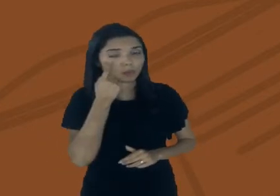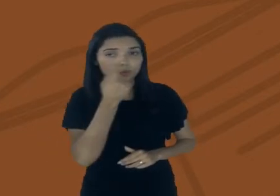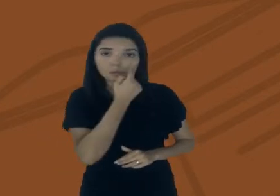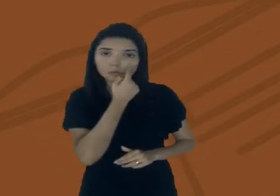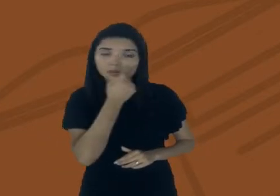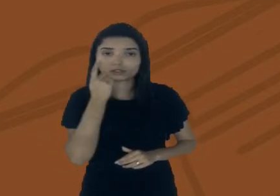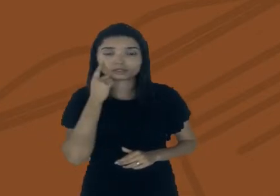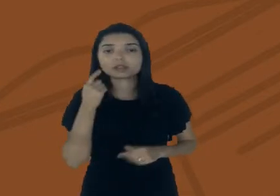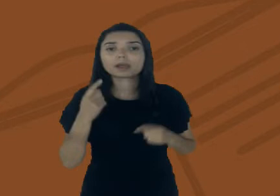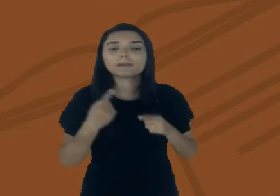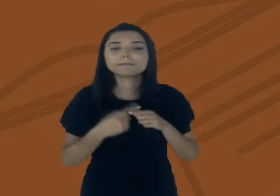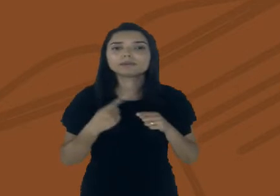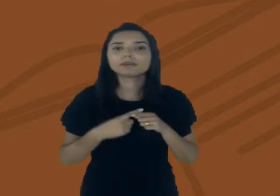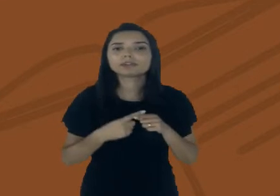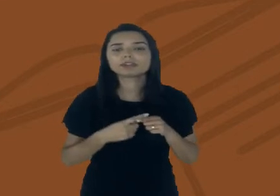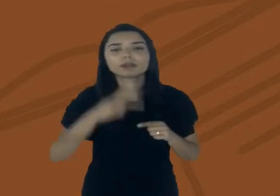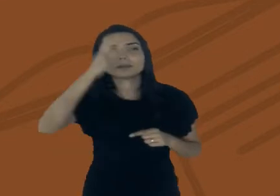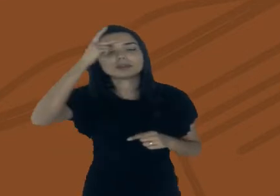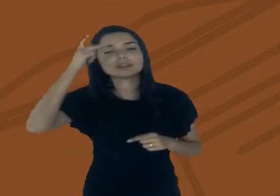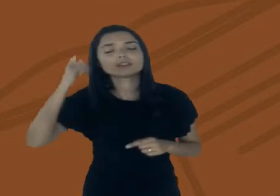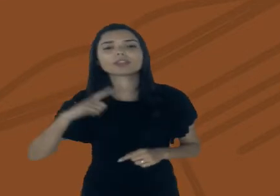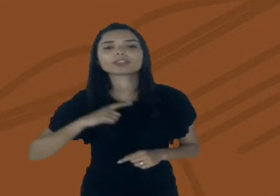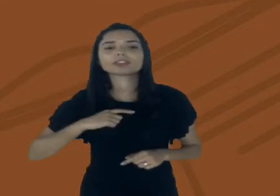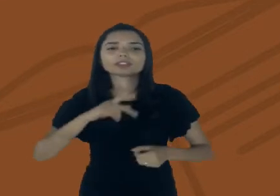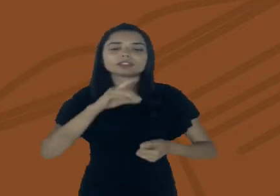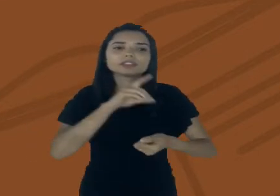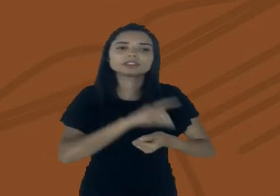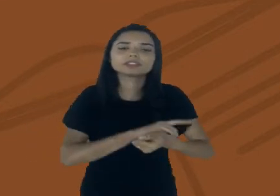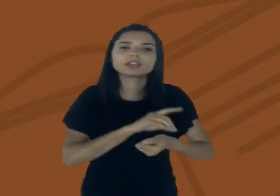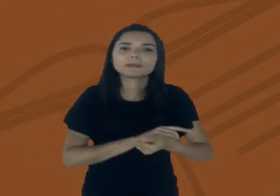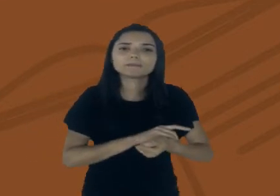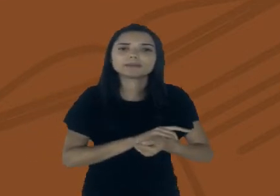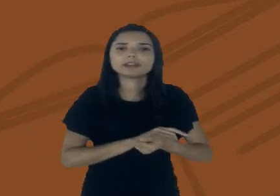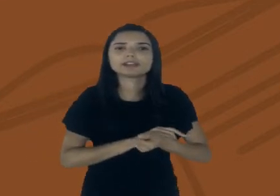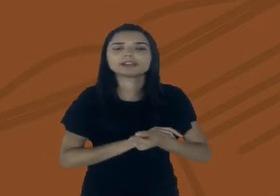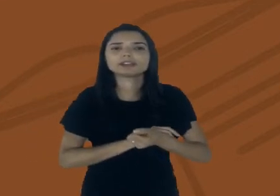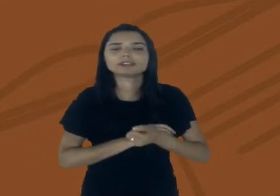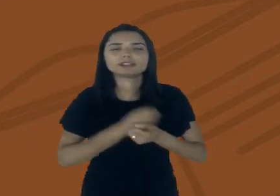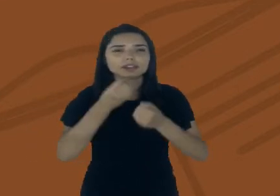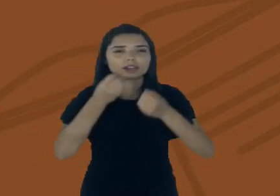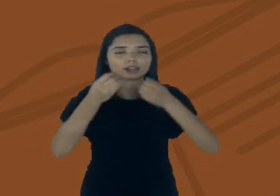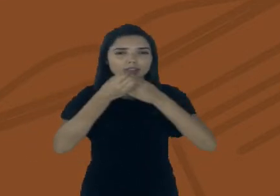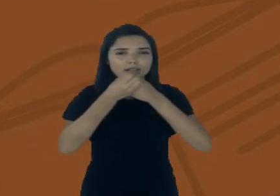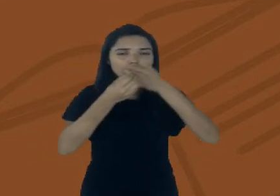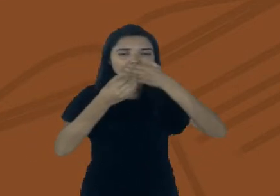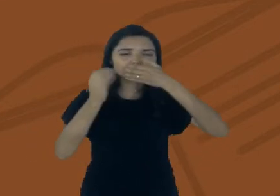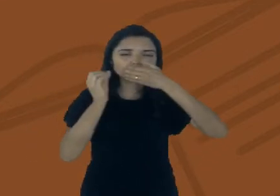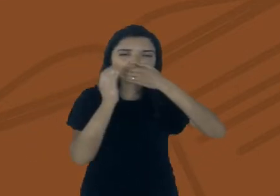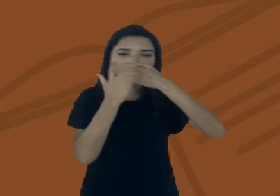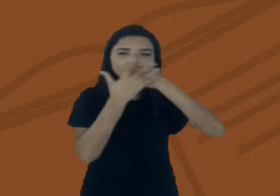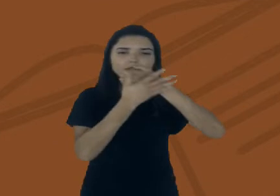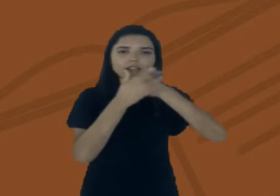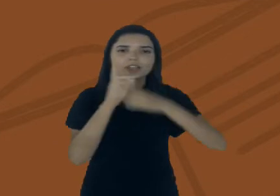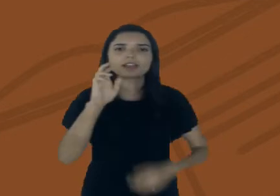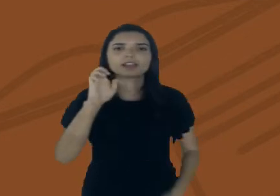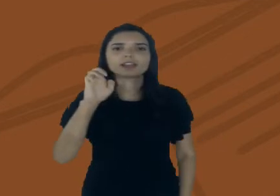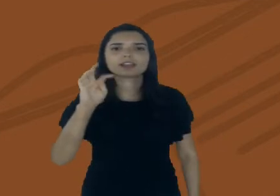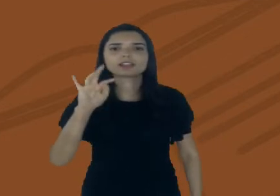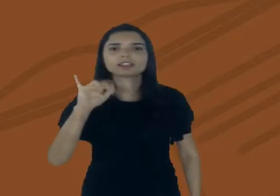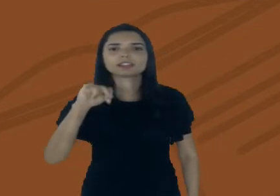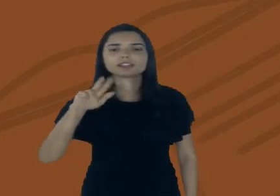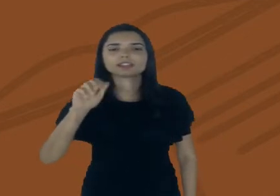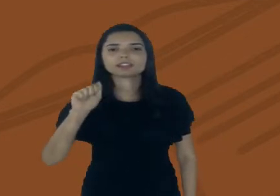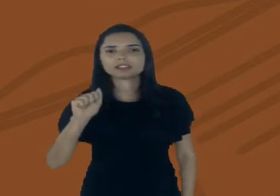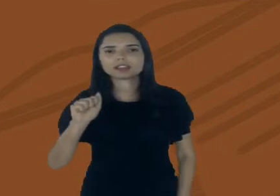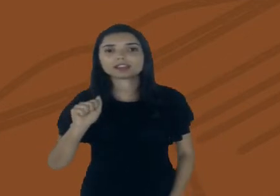são acometidas com diabetes, elas tendem a ter a retina afetada, certo? Então, é importante esse acompanhamento